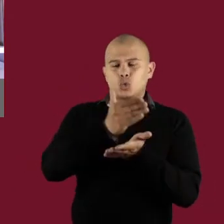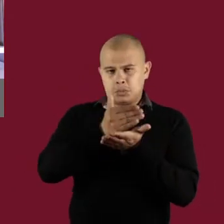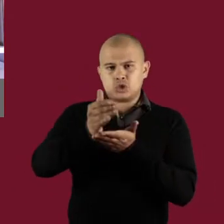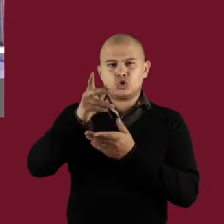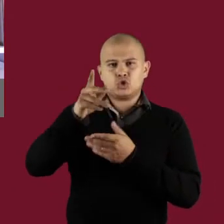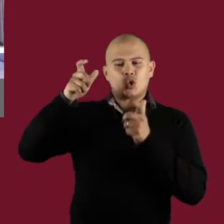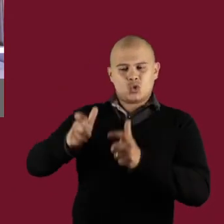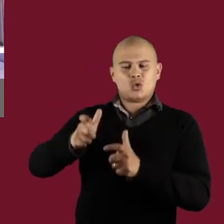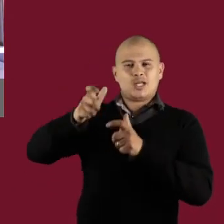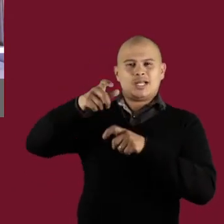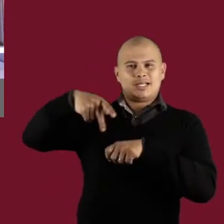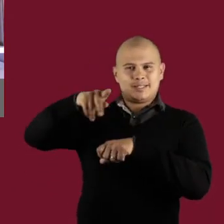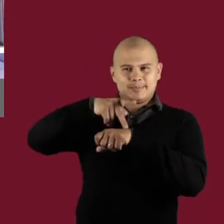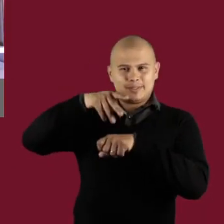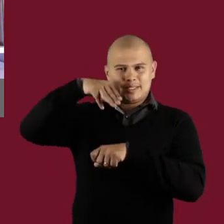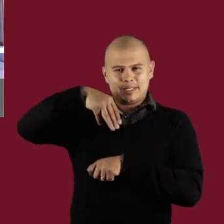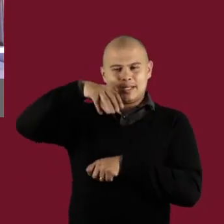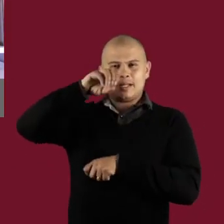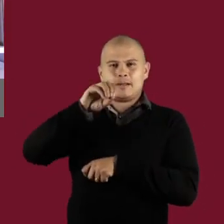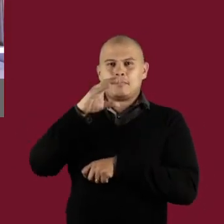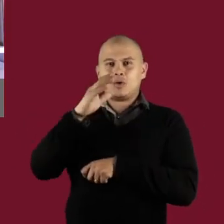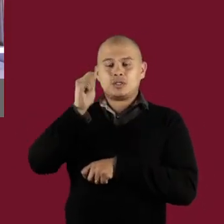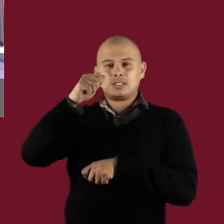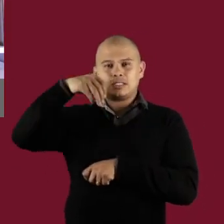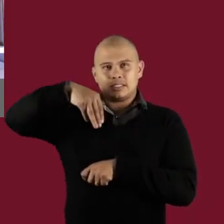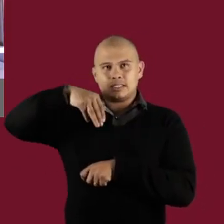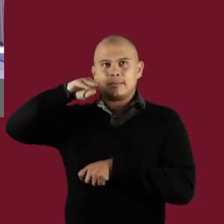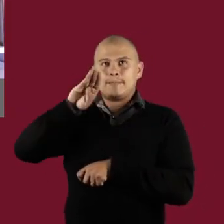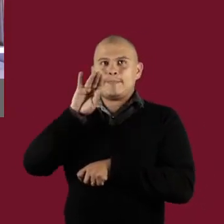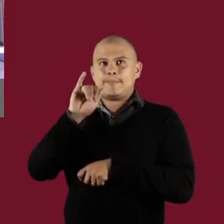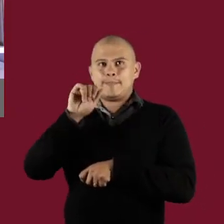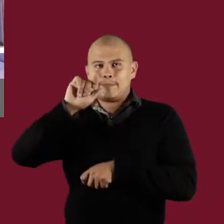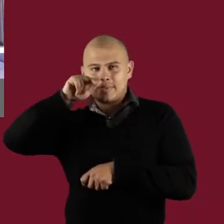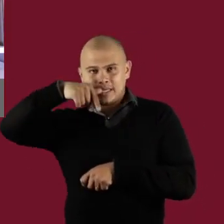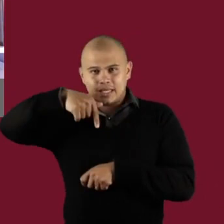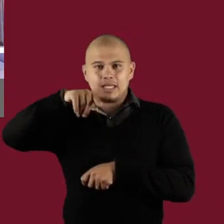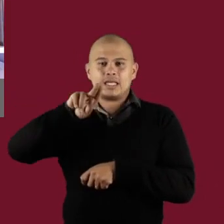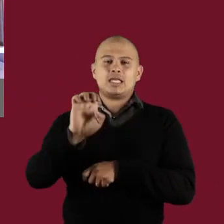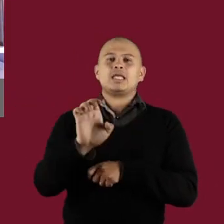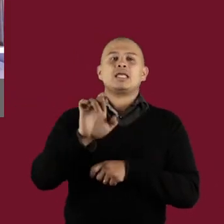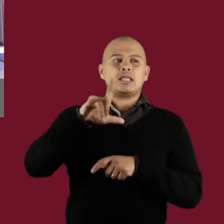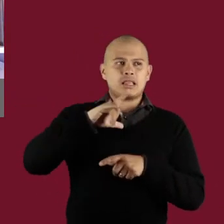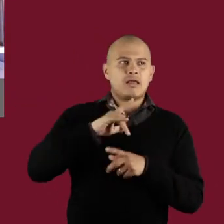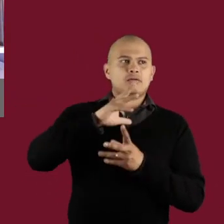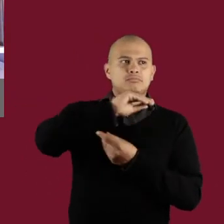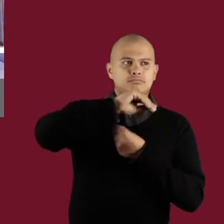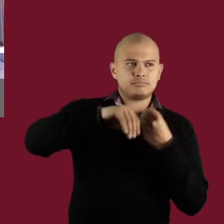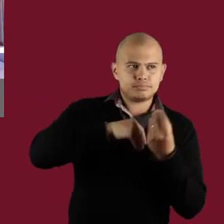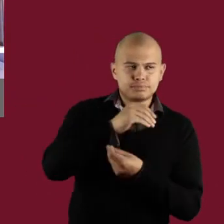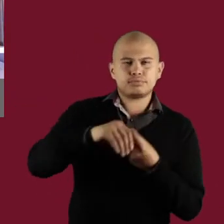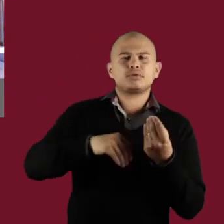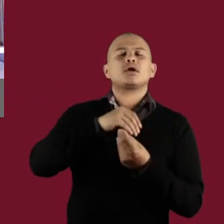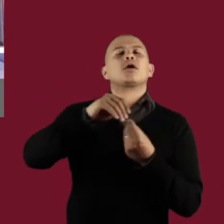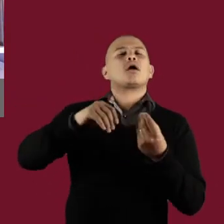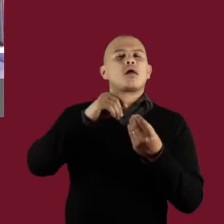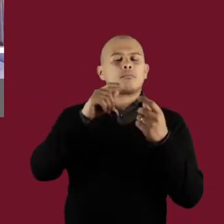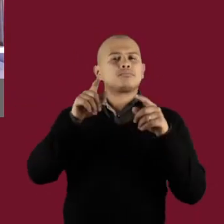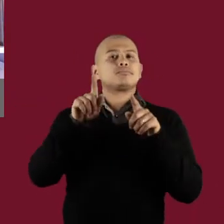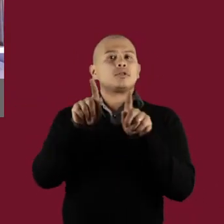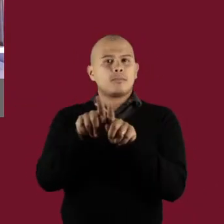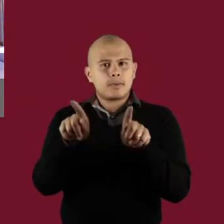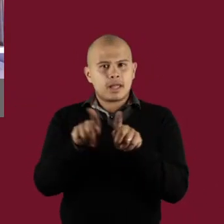Com português de origem moçambicana, foi para a África do Sul e